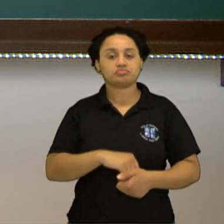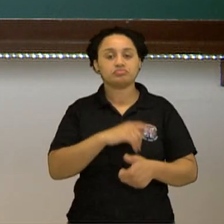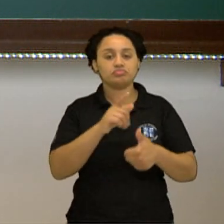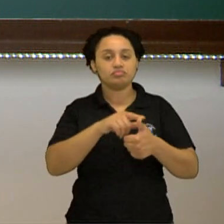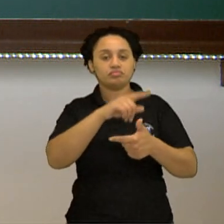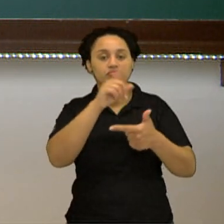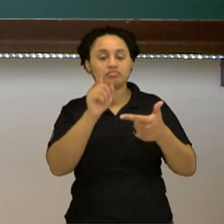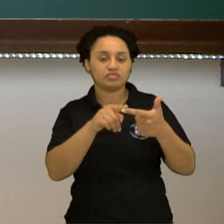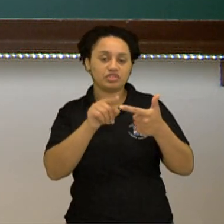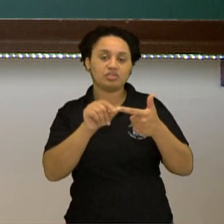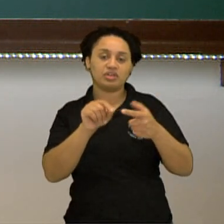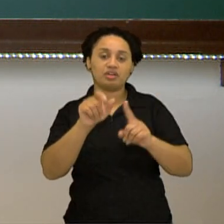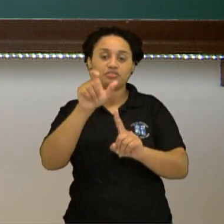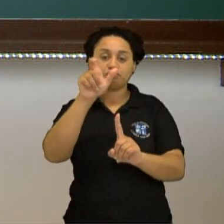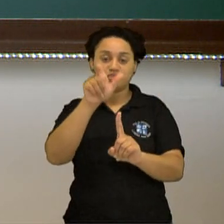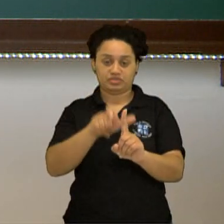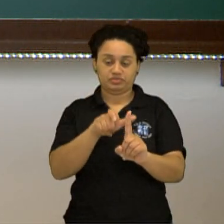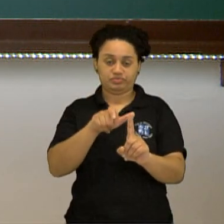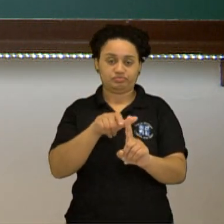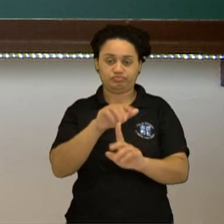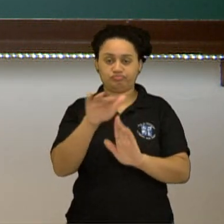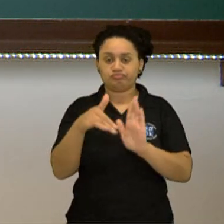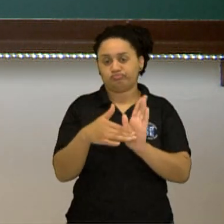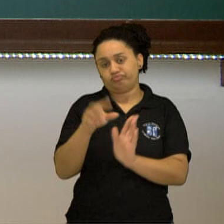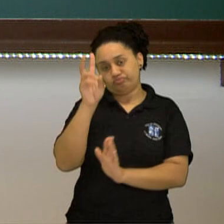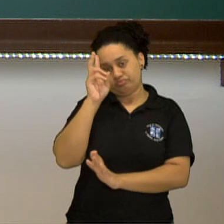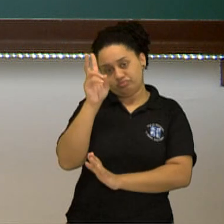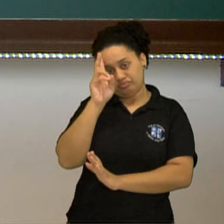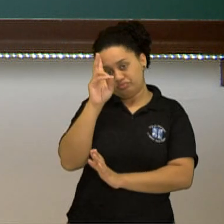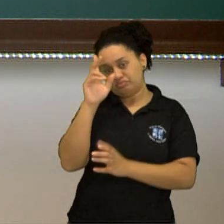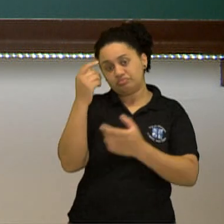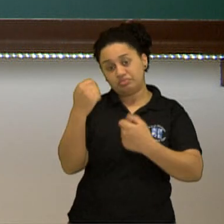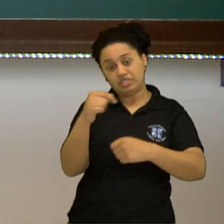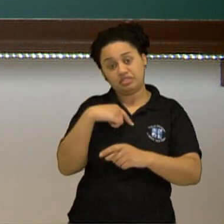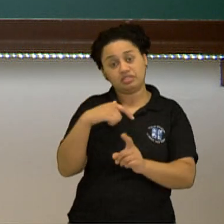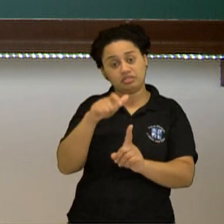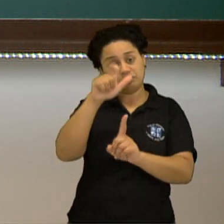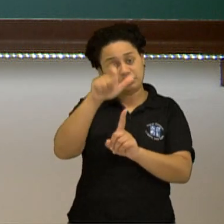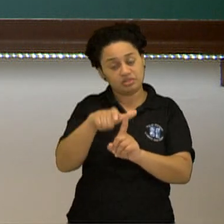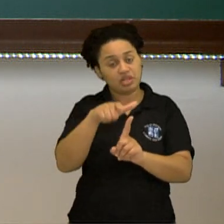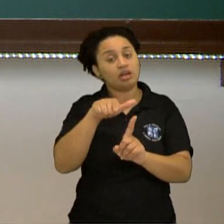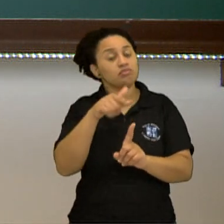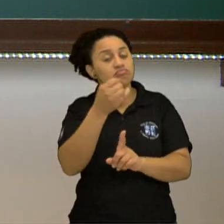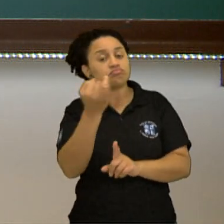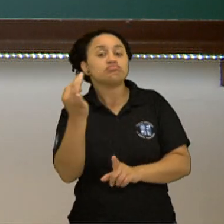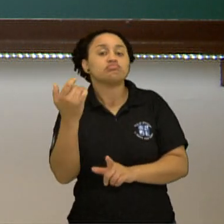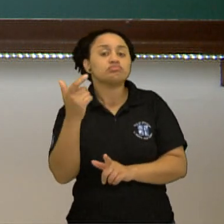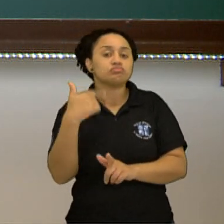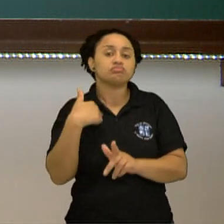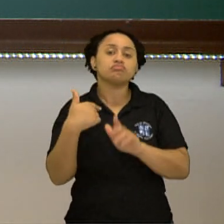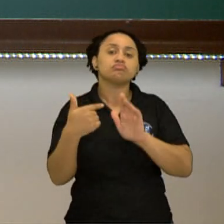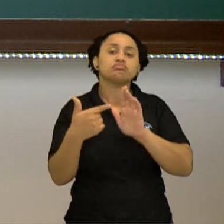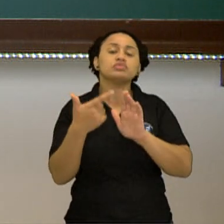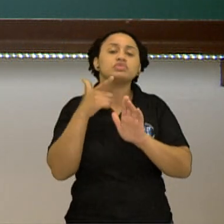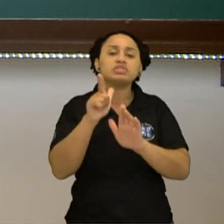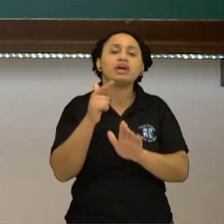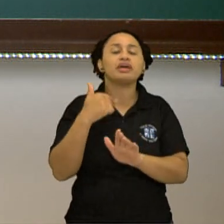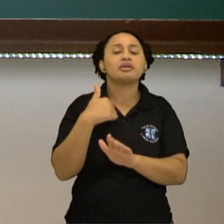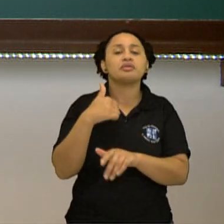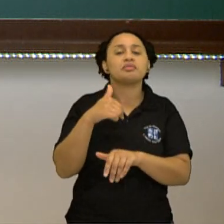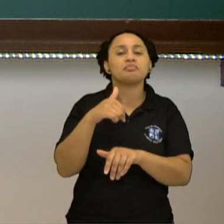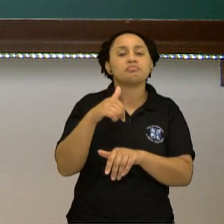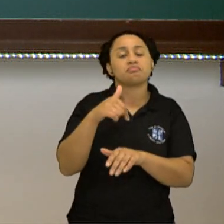personagem em si. Toda história tem que ter uma personagem. Uns se destacam mais do que os outros. Eu tenho